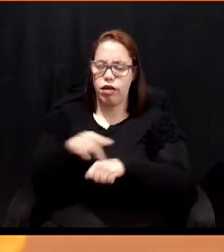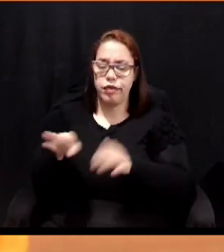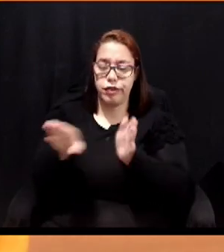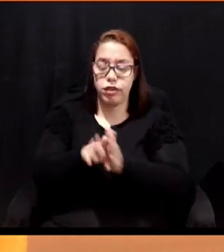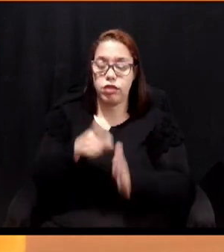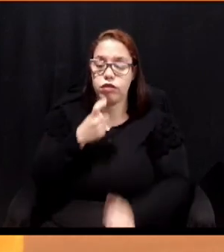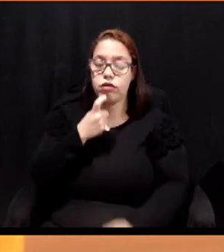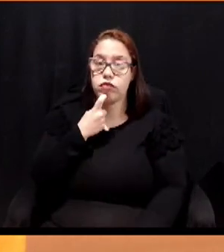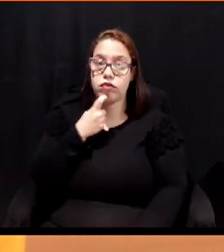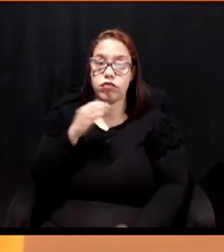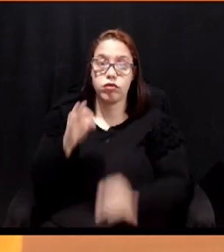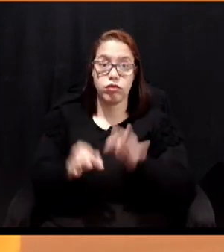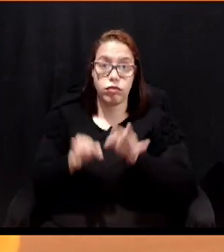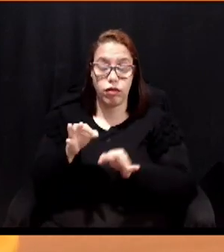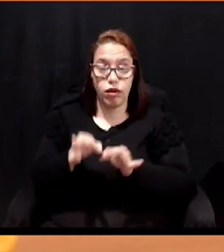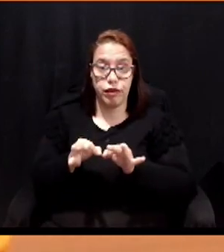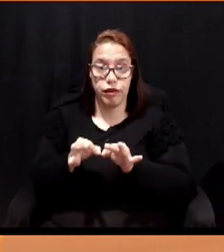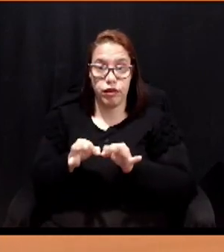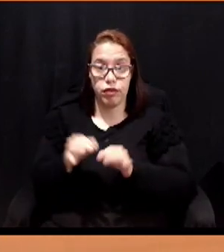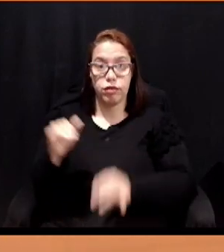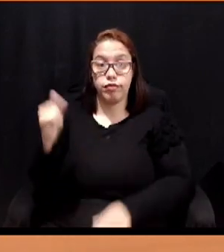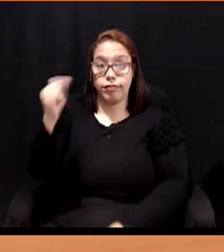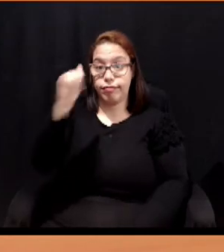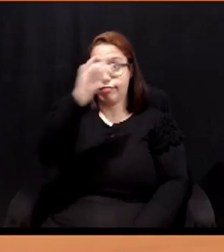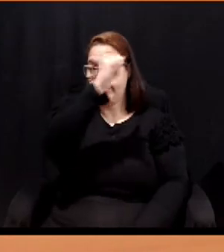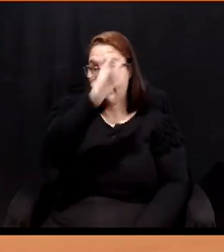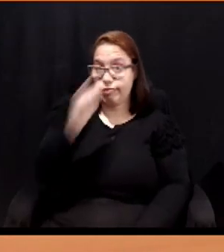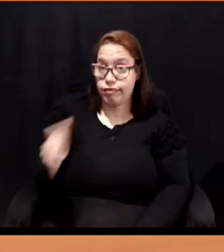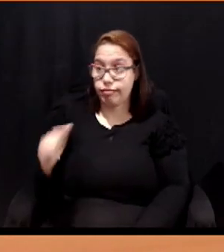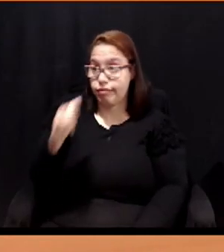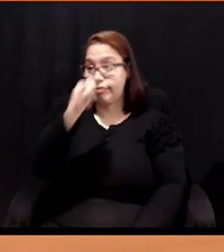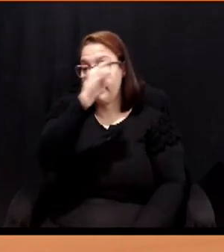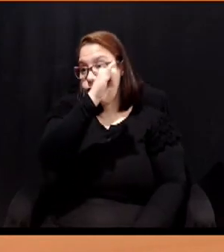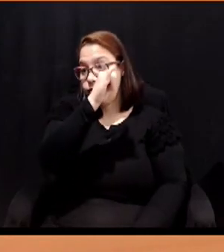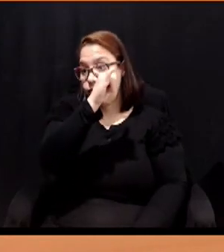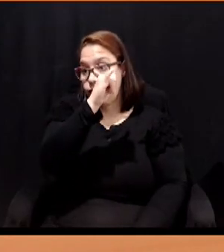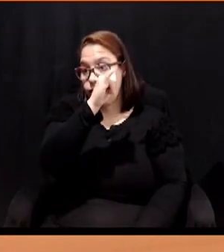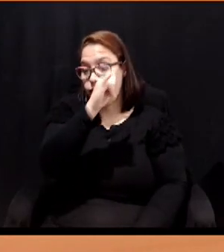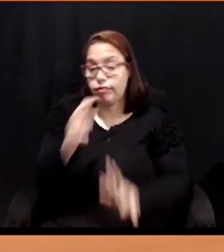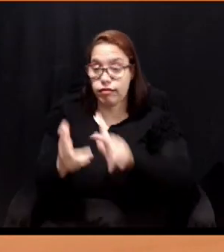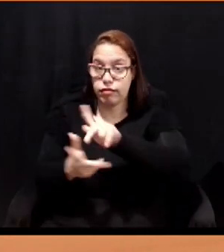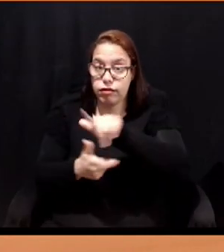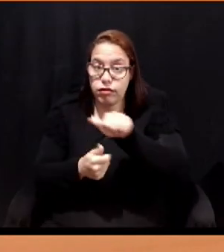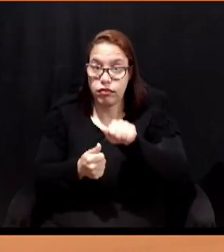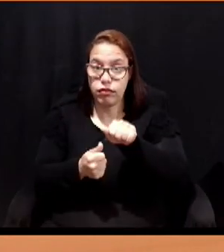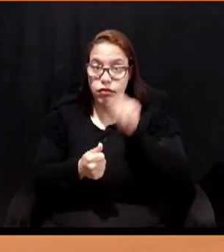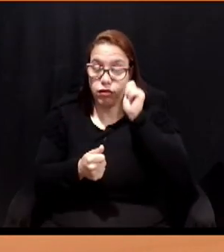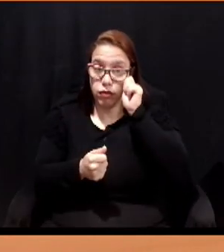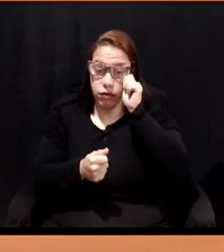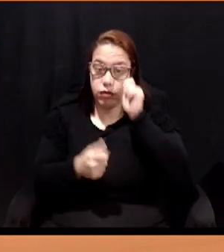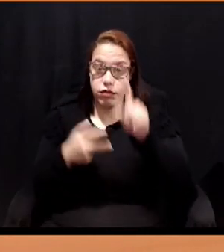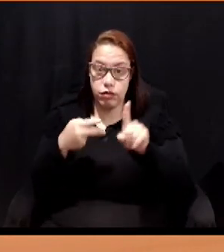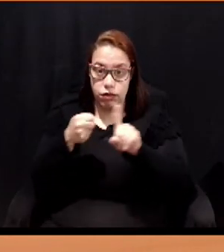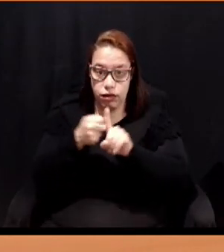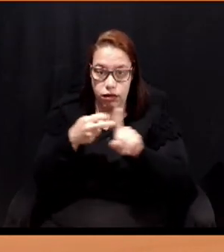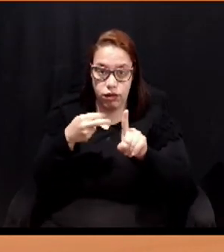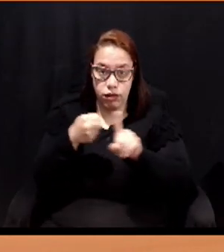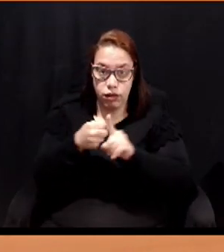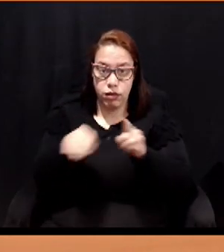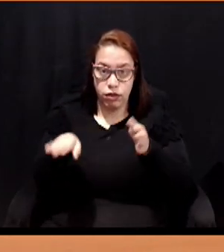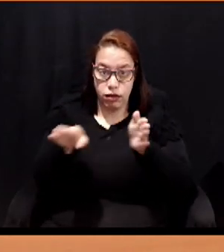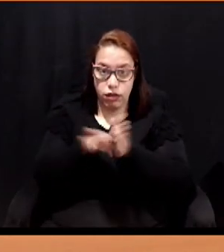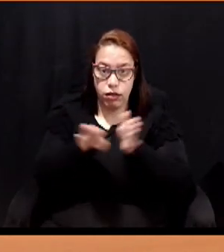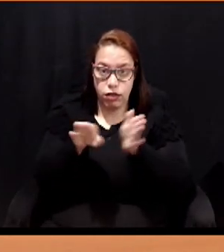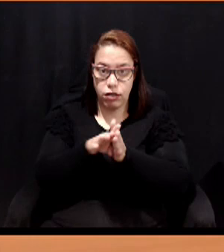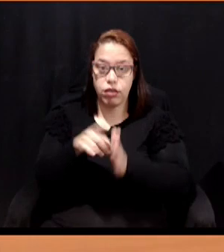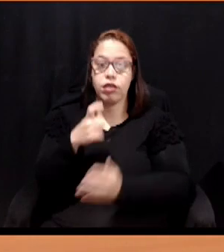justamente por conta do aeroporto. Né? Então, a gente tem um aeroporto internacional, muitas das vacinas chegaram, né, por